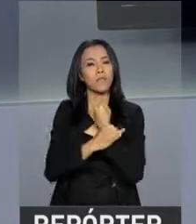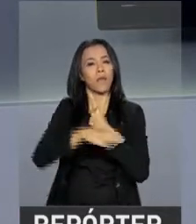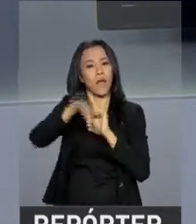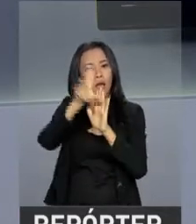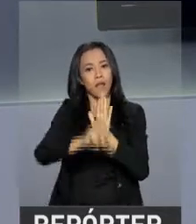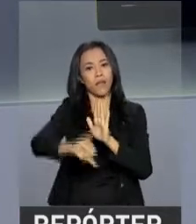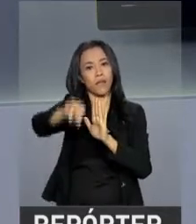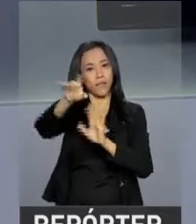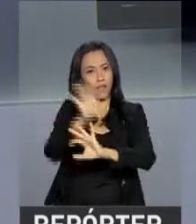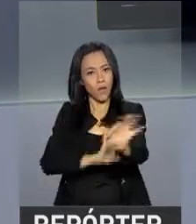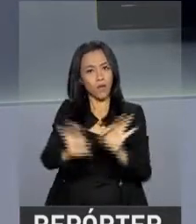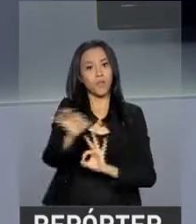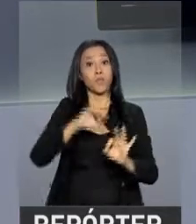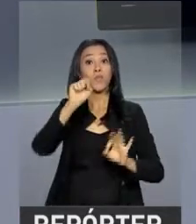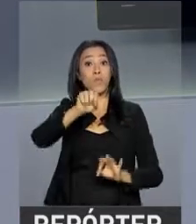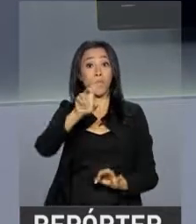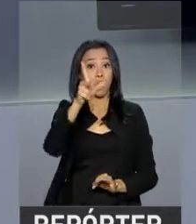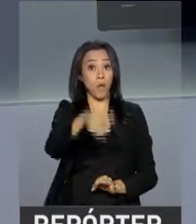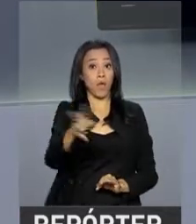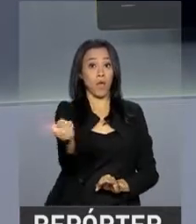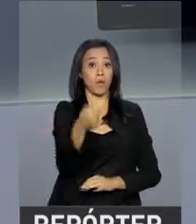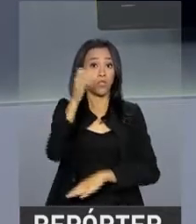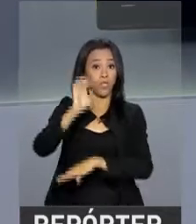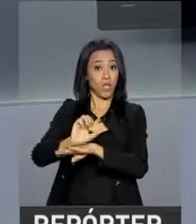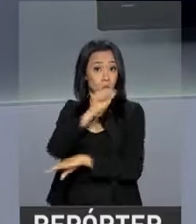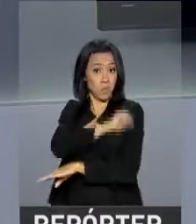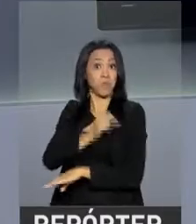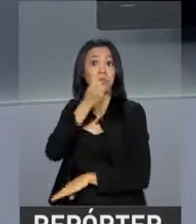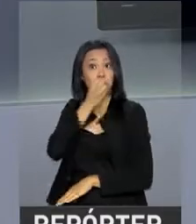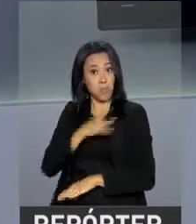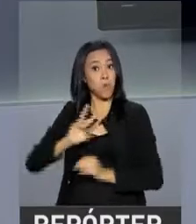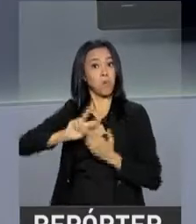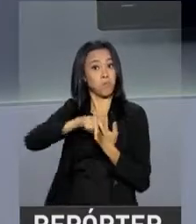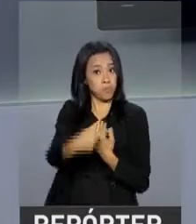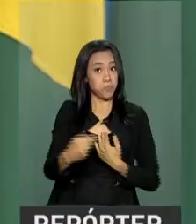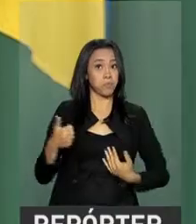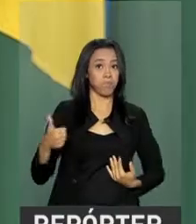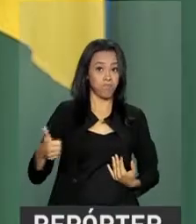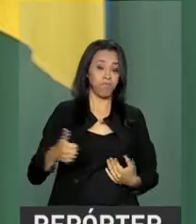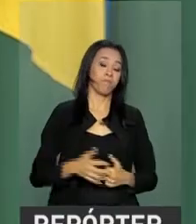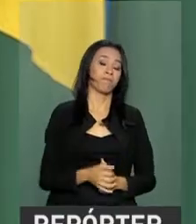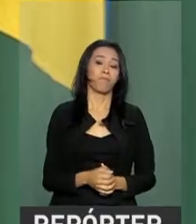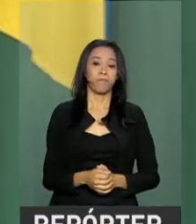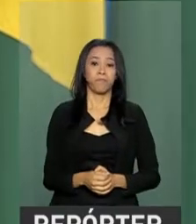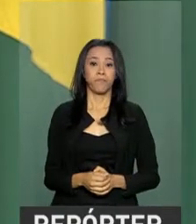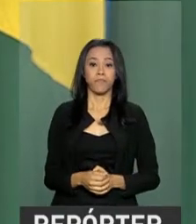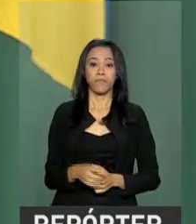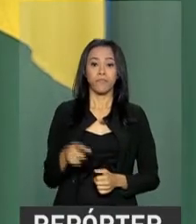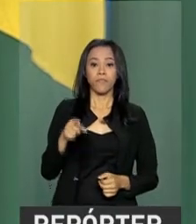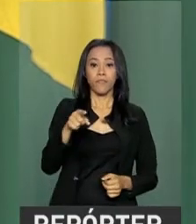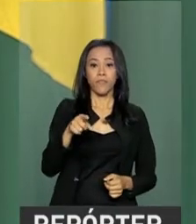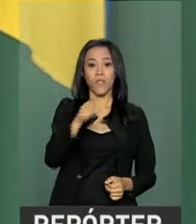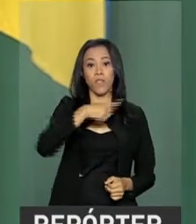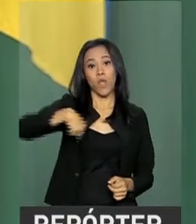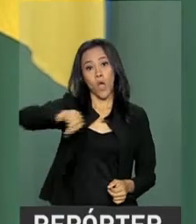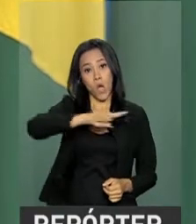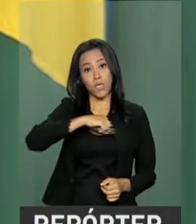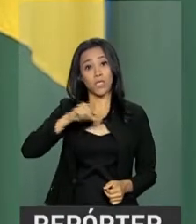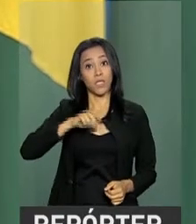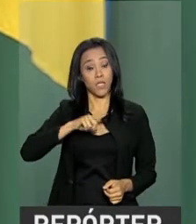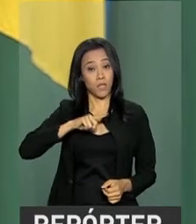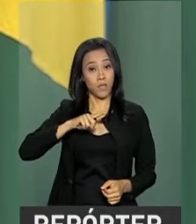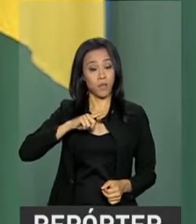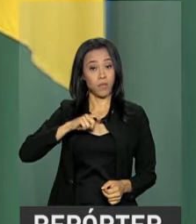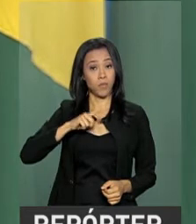no rio de janeiro e que segundo o presidente já mostra resultados que nós temos tido mais um corajoso